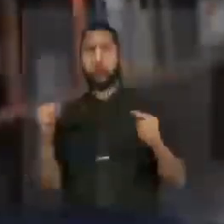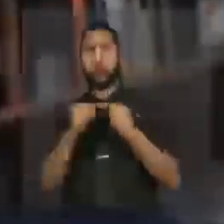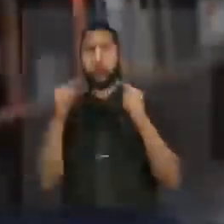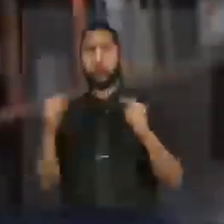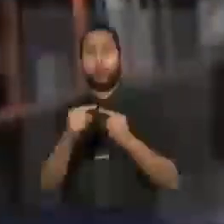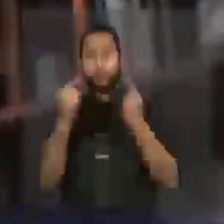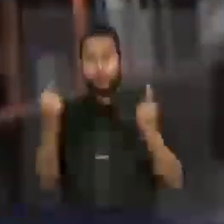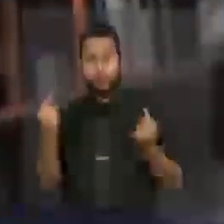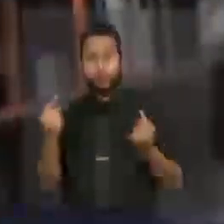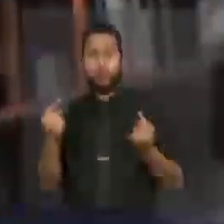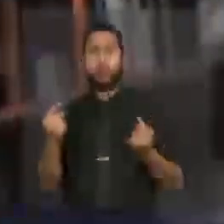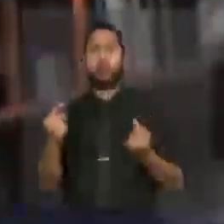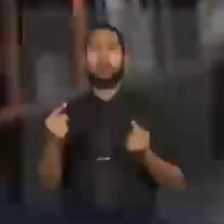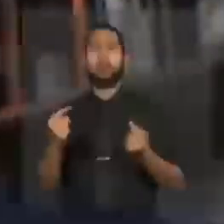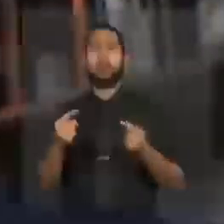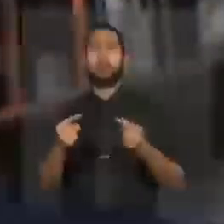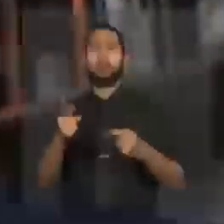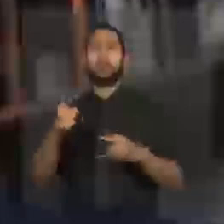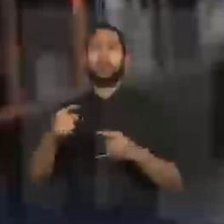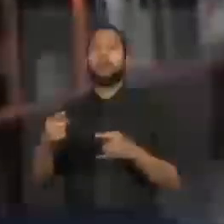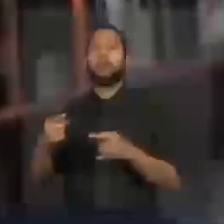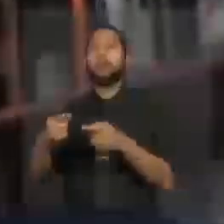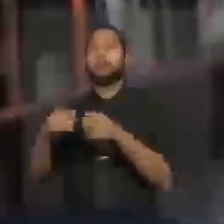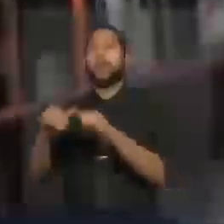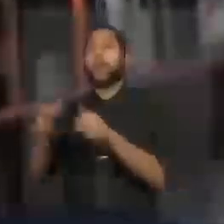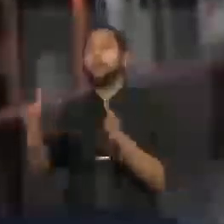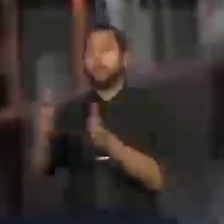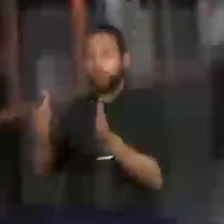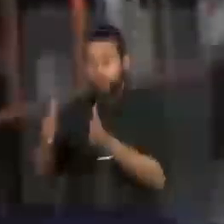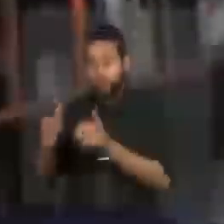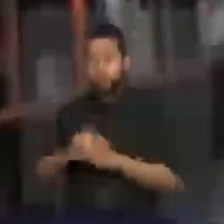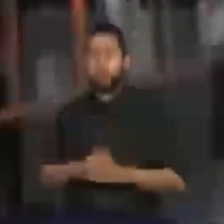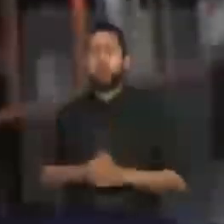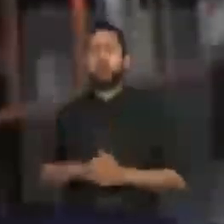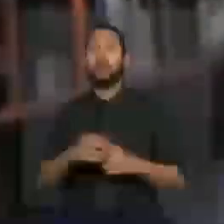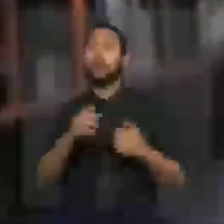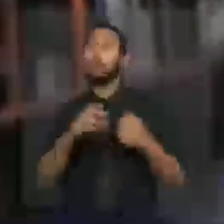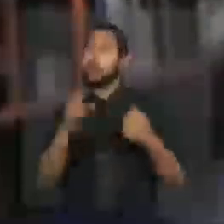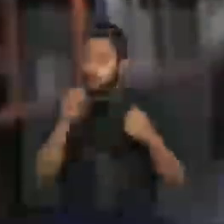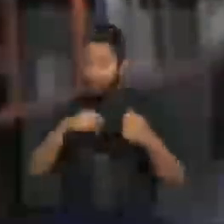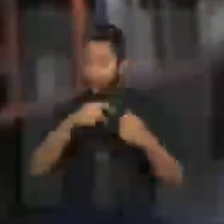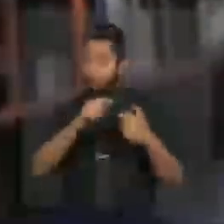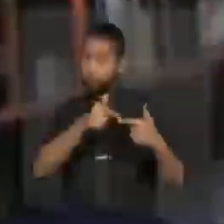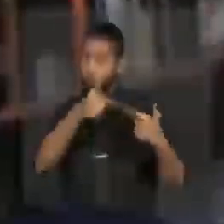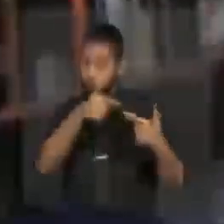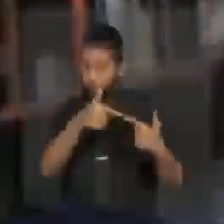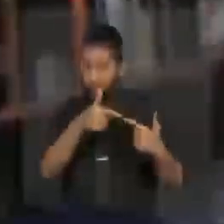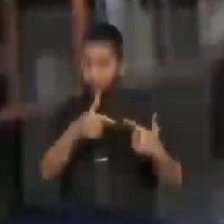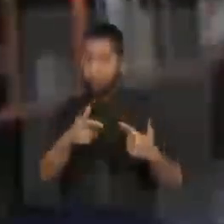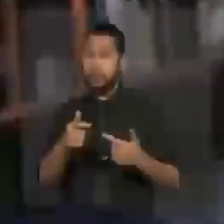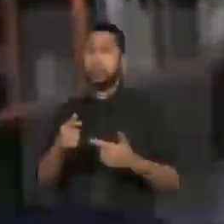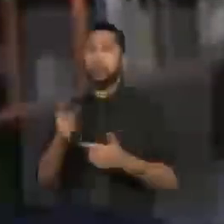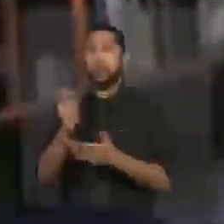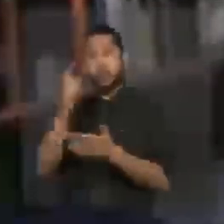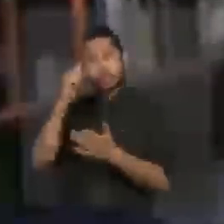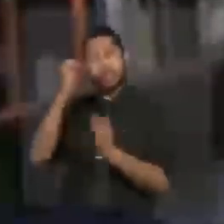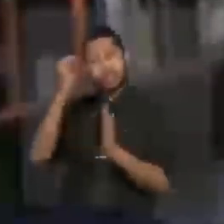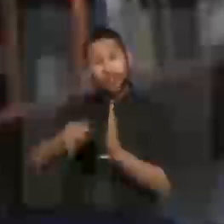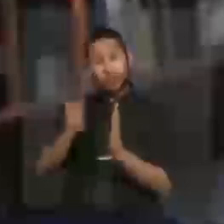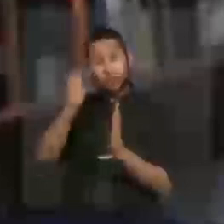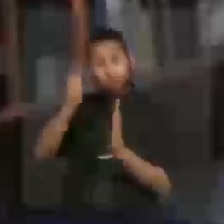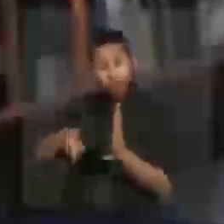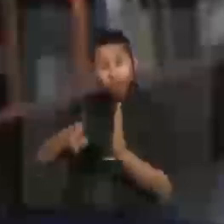aos permissionários dos mercados sacolões. Fica o Poder Executivo autorizado a prorrogar a data de vencimento dos pagamentos da remuneração de